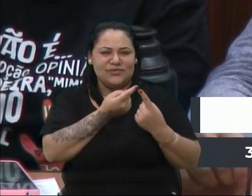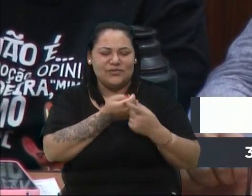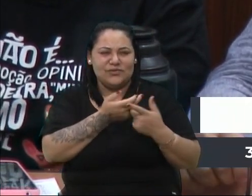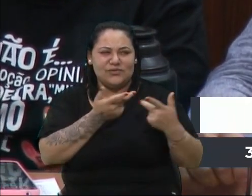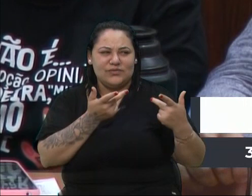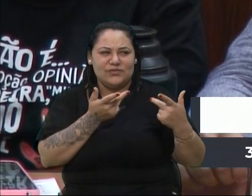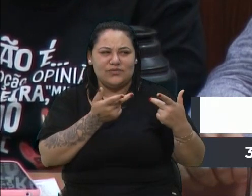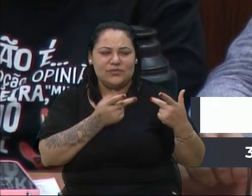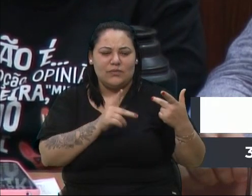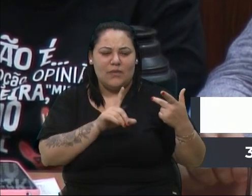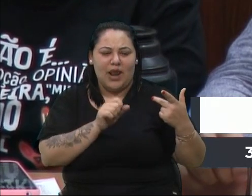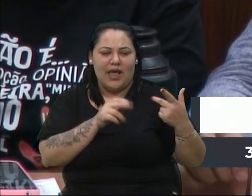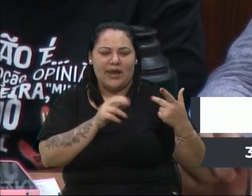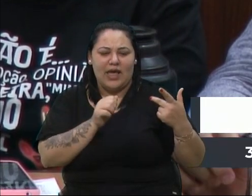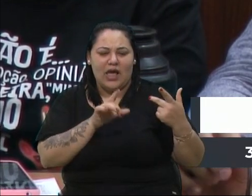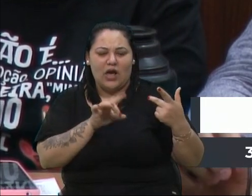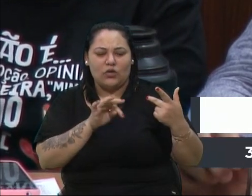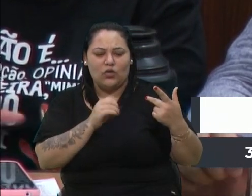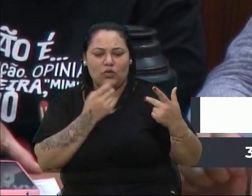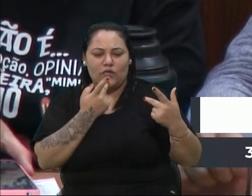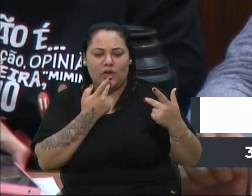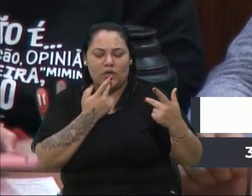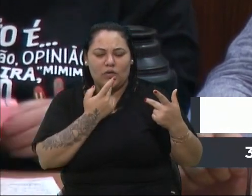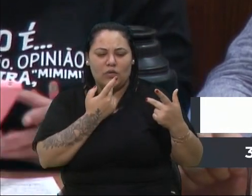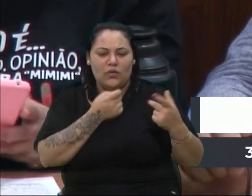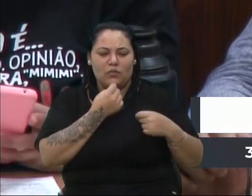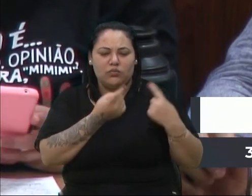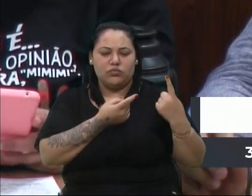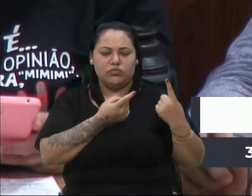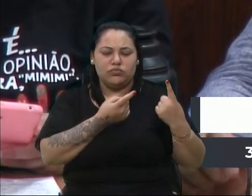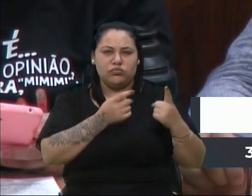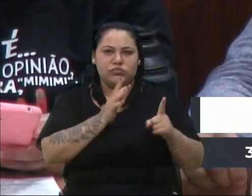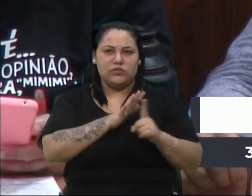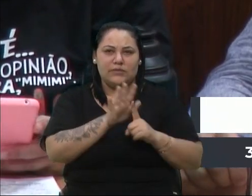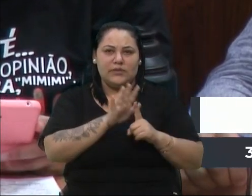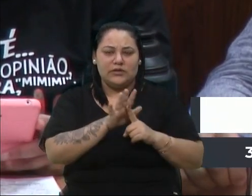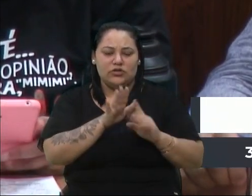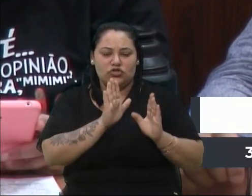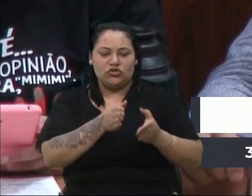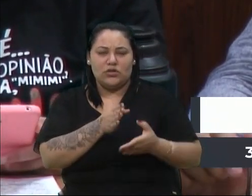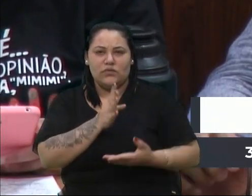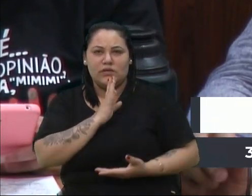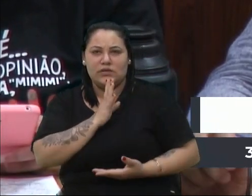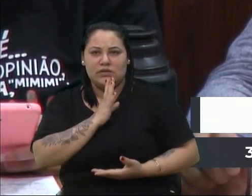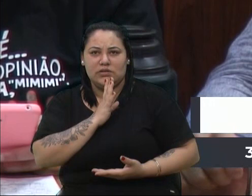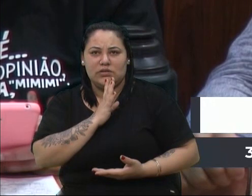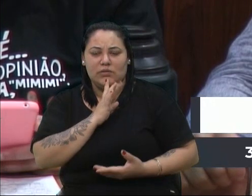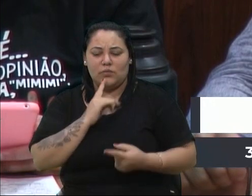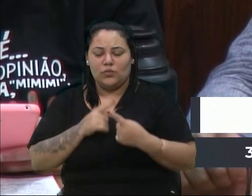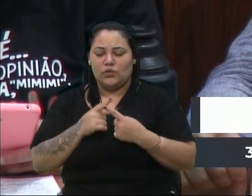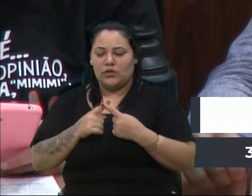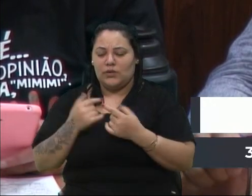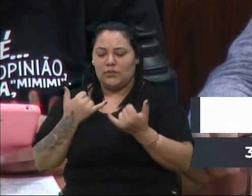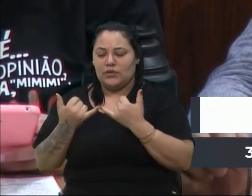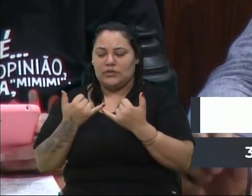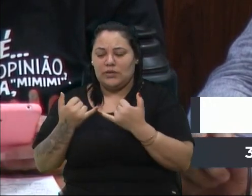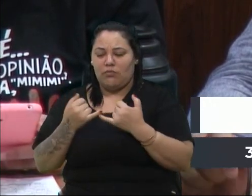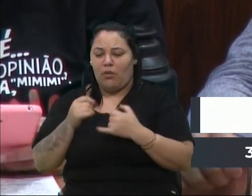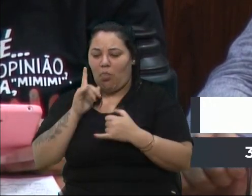de grande parte dessas demandas, são as demandas conhecidas. O do alagamento, por exemplo, da Juvenal Cruz, o prefeito teve